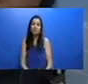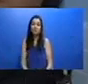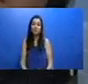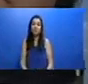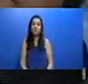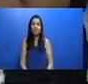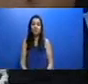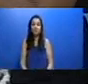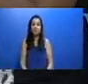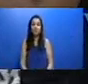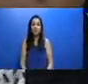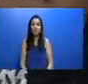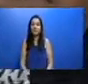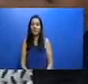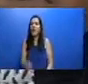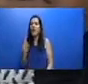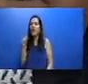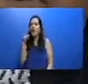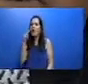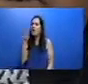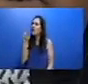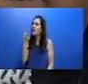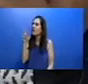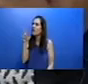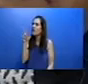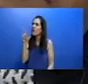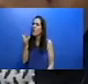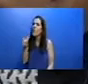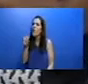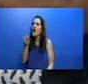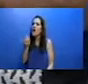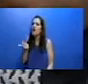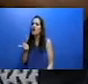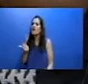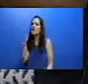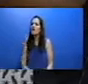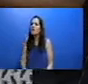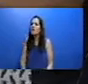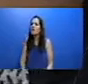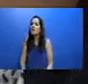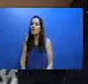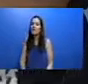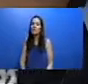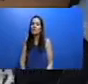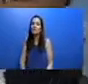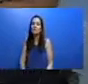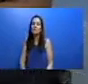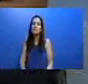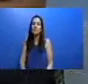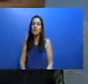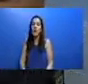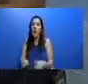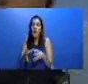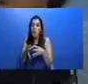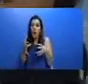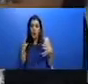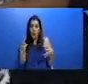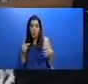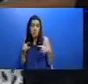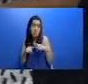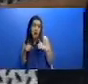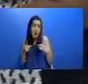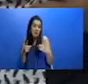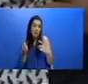12. Isso mesmo. Agora, olha essa aqui, ó. Apesar do tamanho estar maior, né, mais aumentado do que aqui,